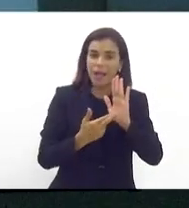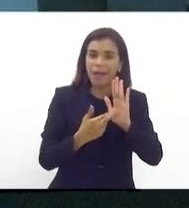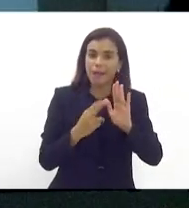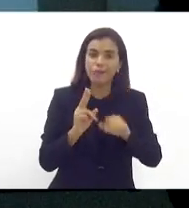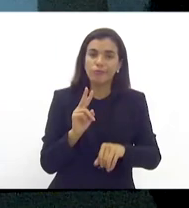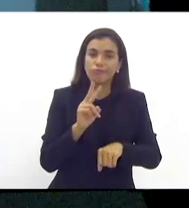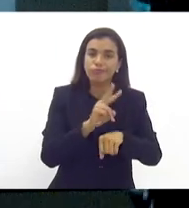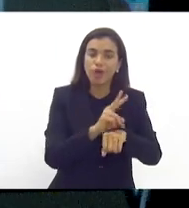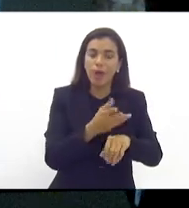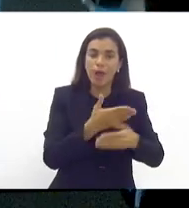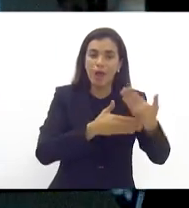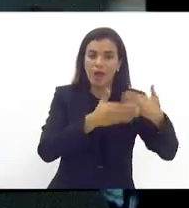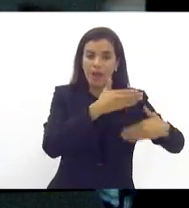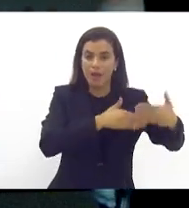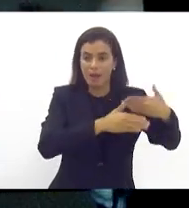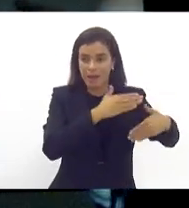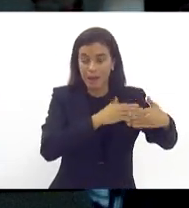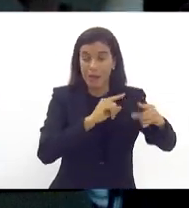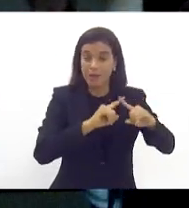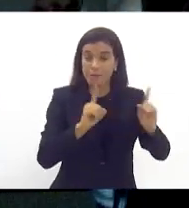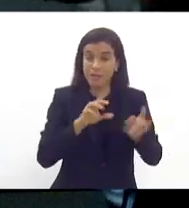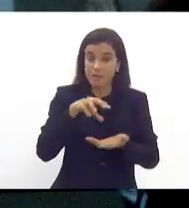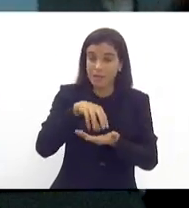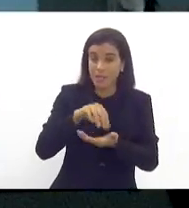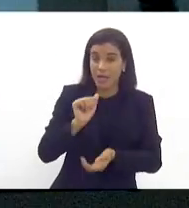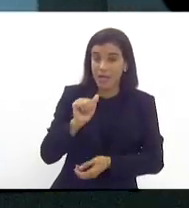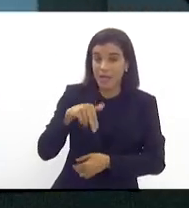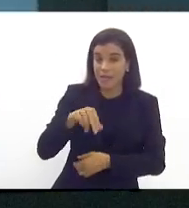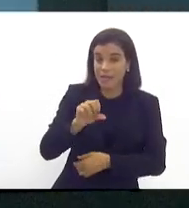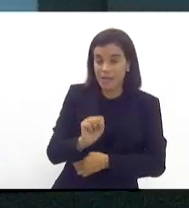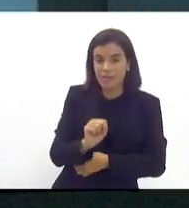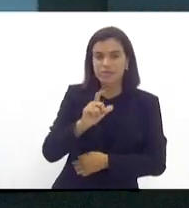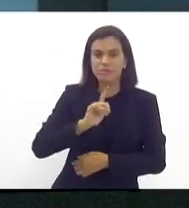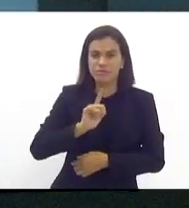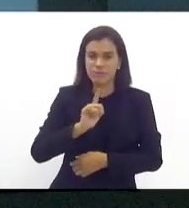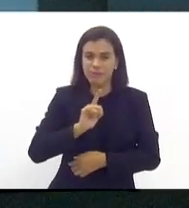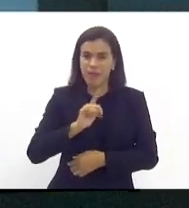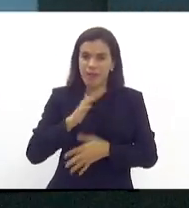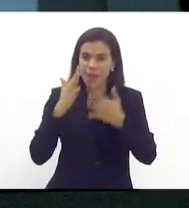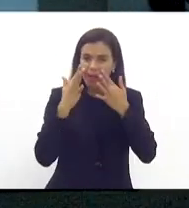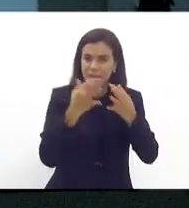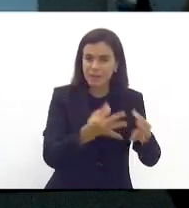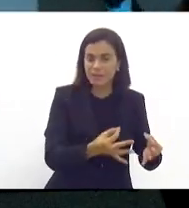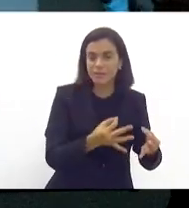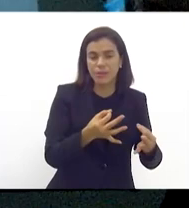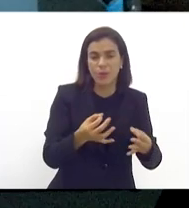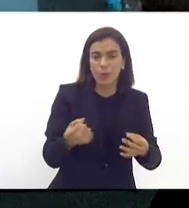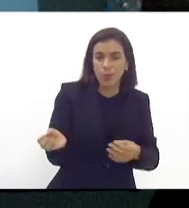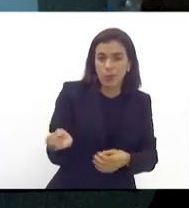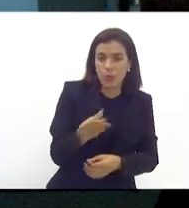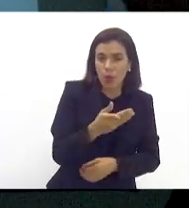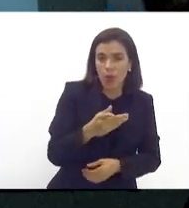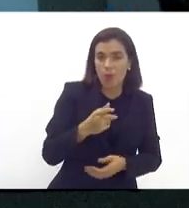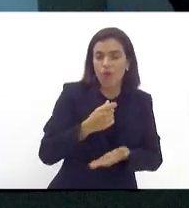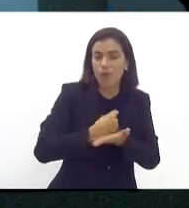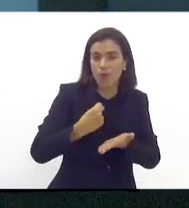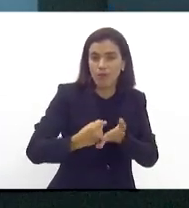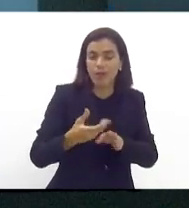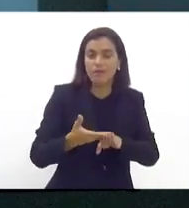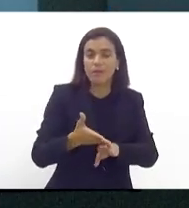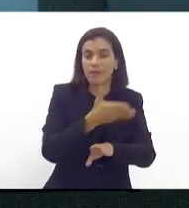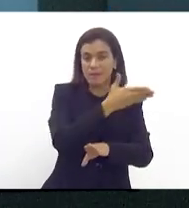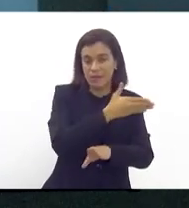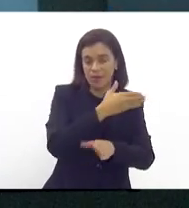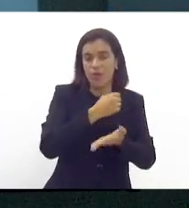atingir mas a agência Tem o Olhar para esses planos anteriores à lei planos novos e planos adaptados à lei com